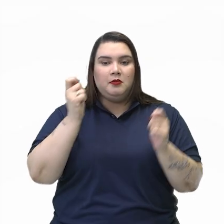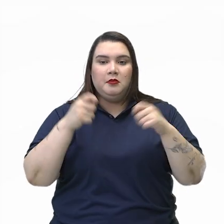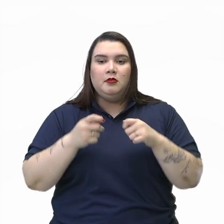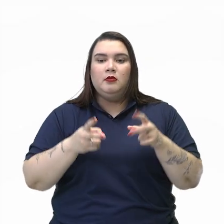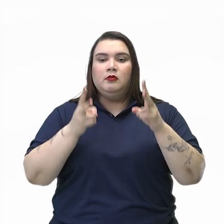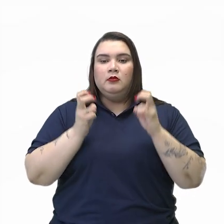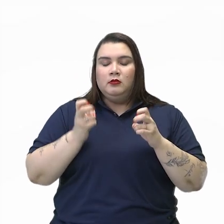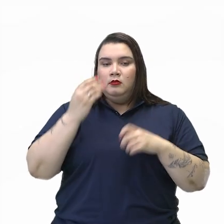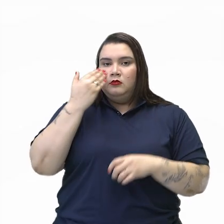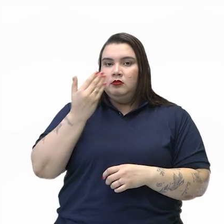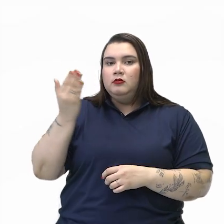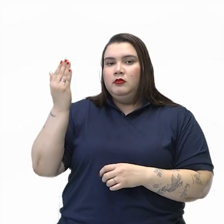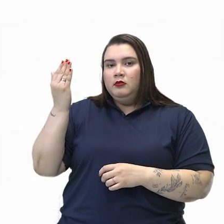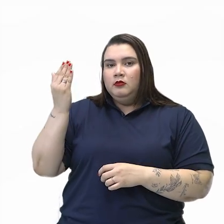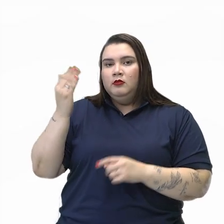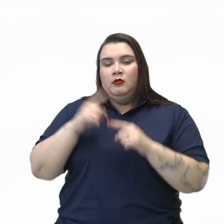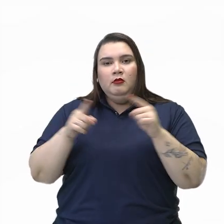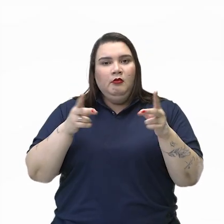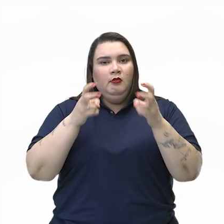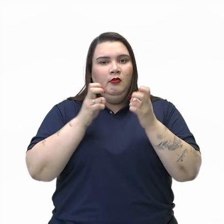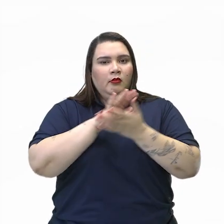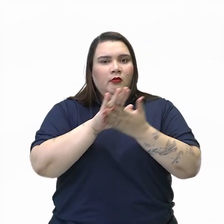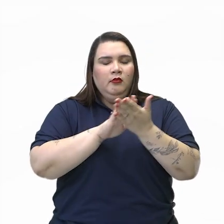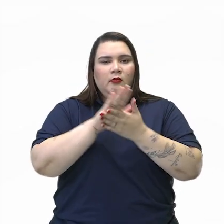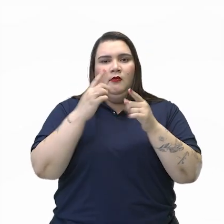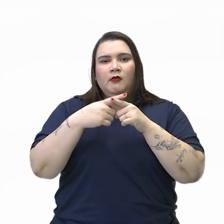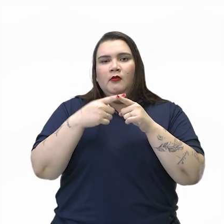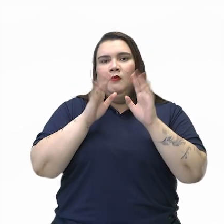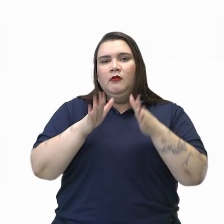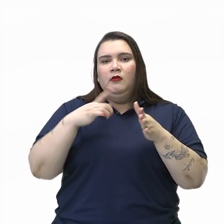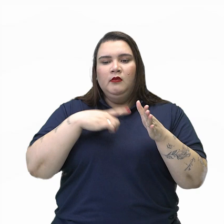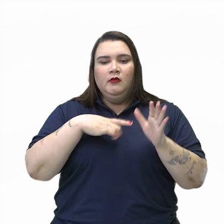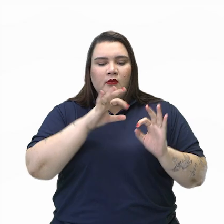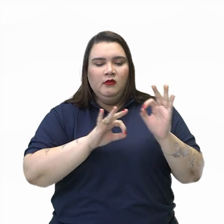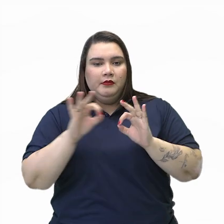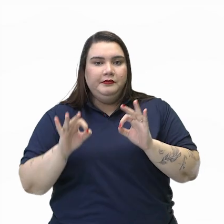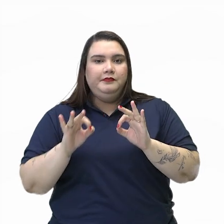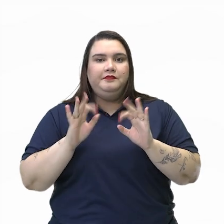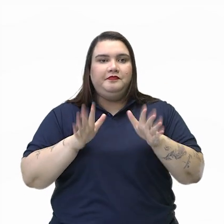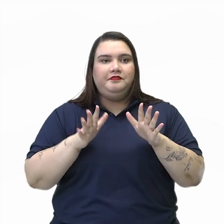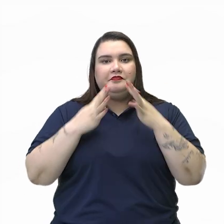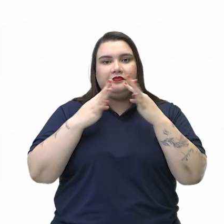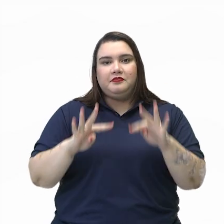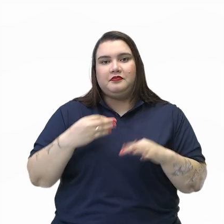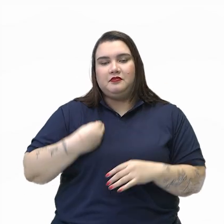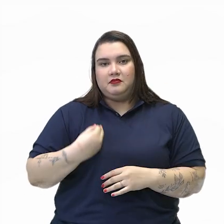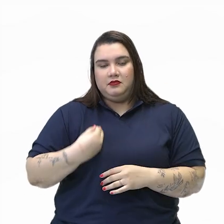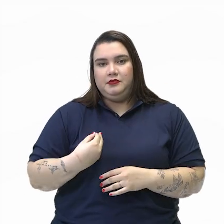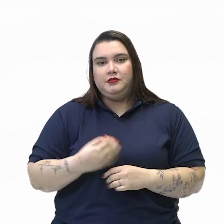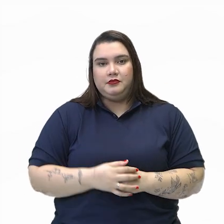conseguimos enxergar isso, mas nem paramos para perceber, porque já está um processo automático no nosso